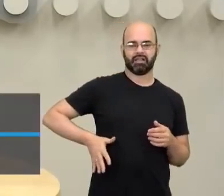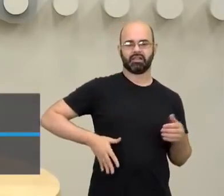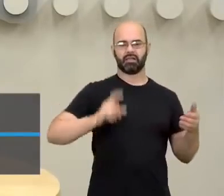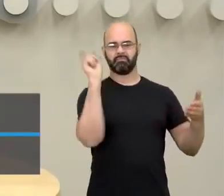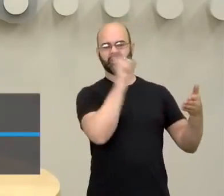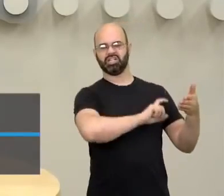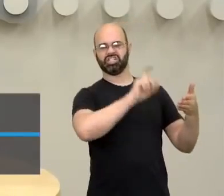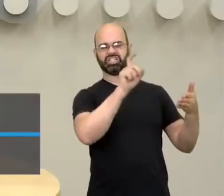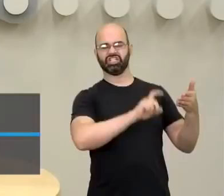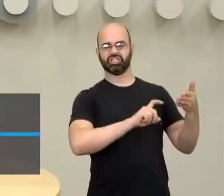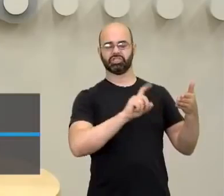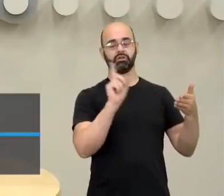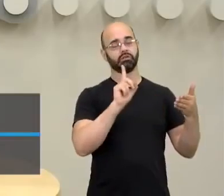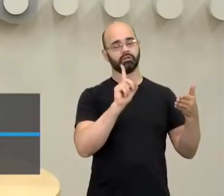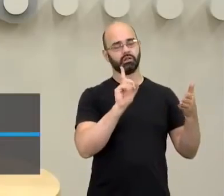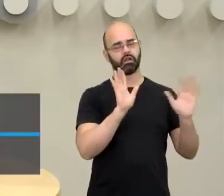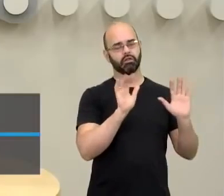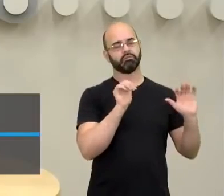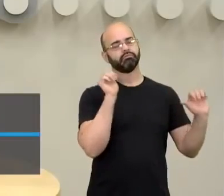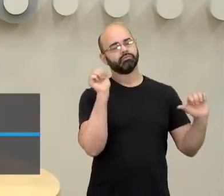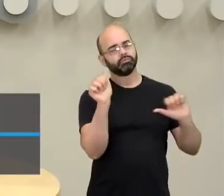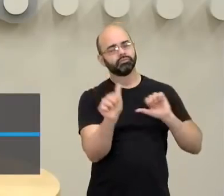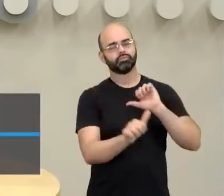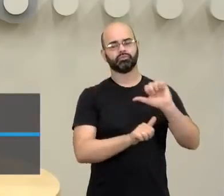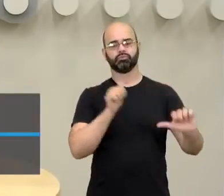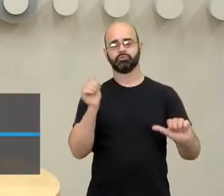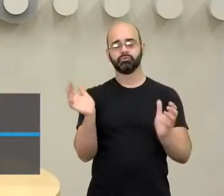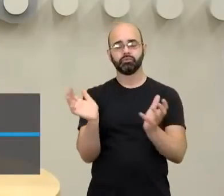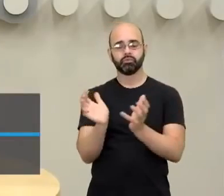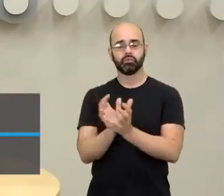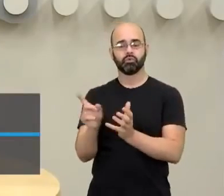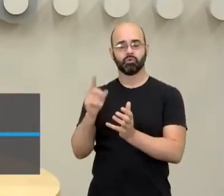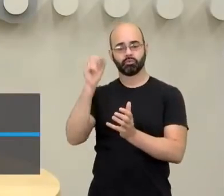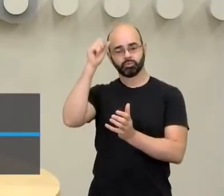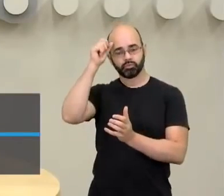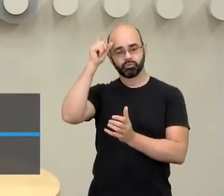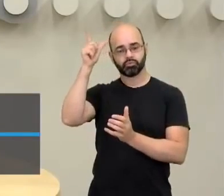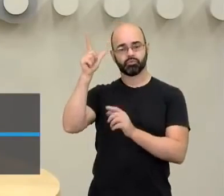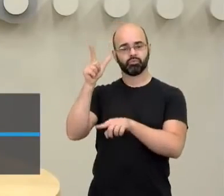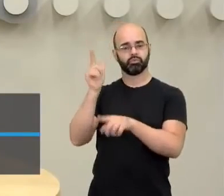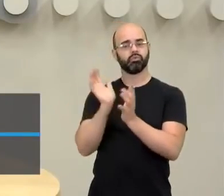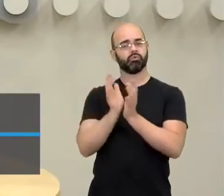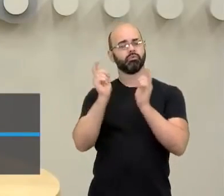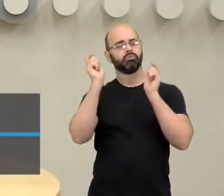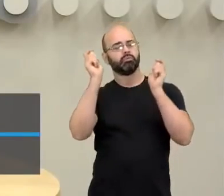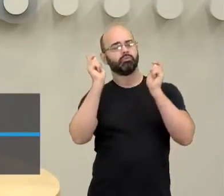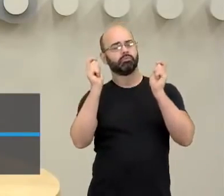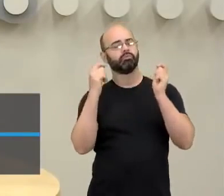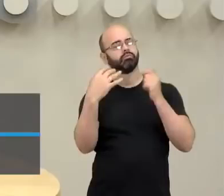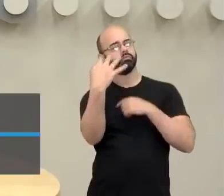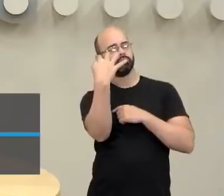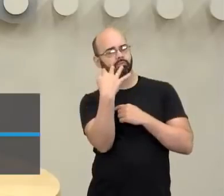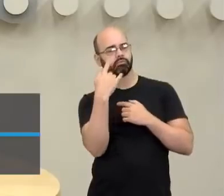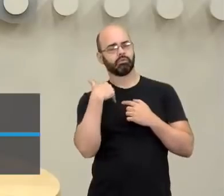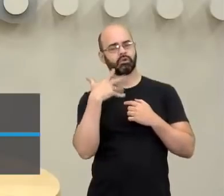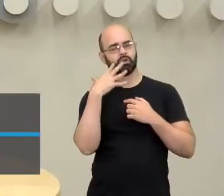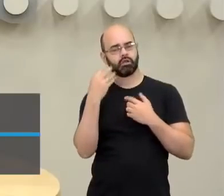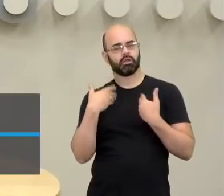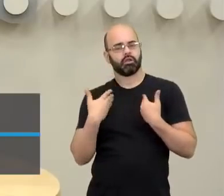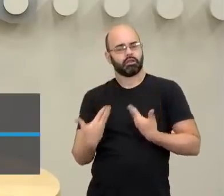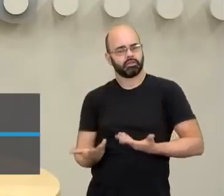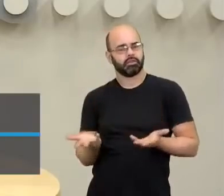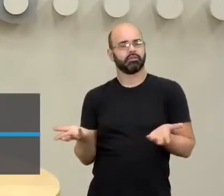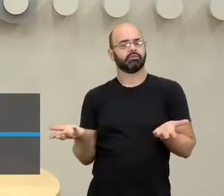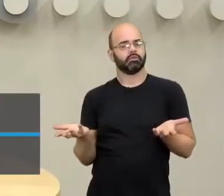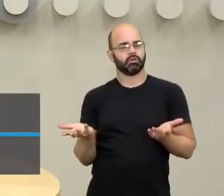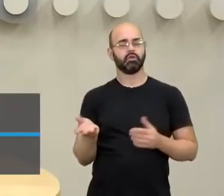identidade de toda uma faixa da população, né, que clamava aí por seu espaço, né, seu lugar ao sol, que gostaria